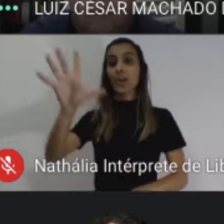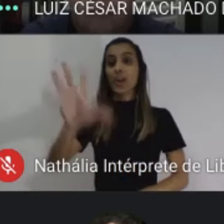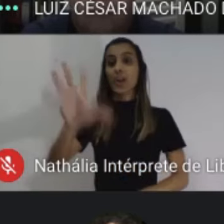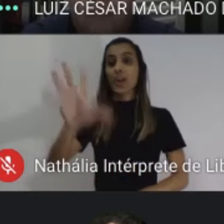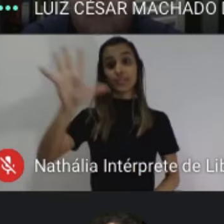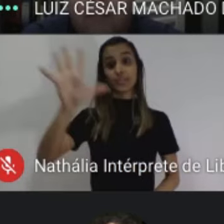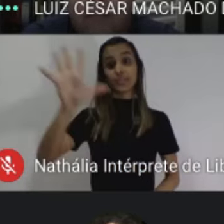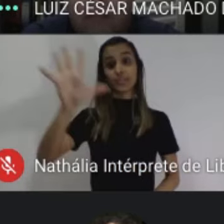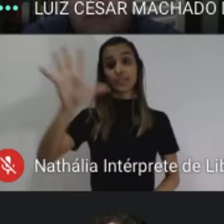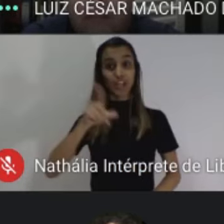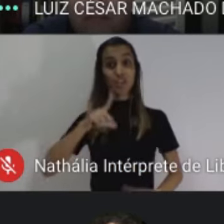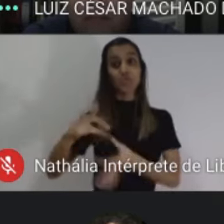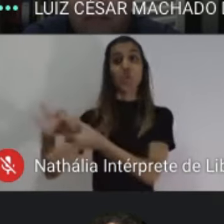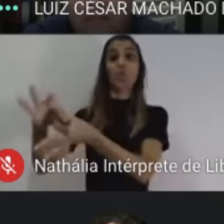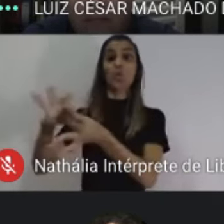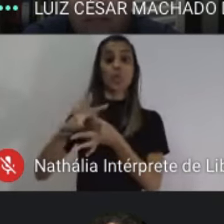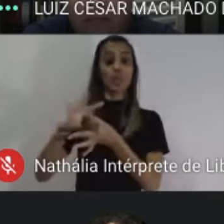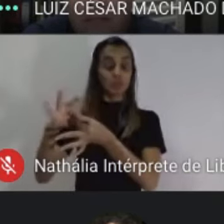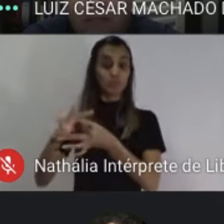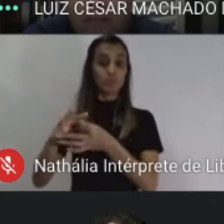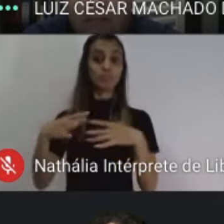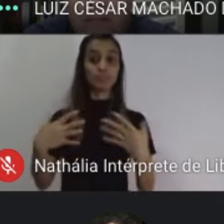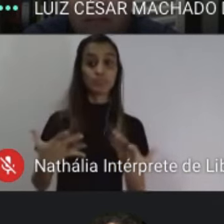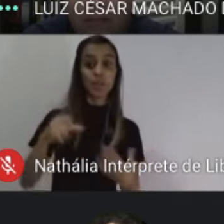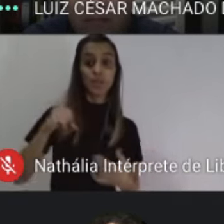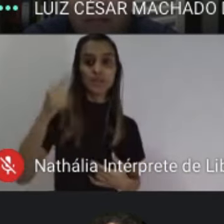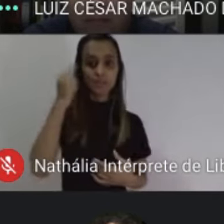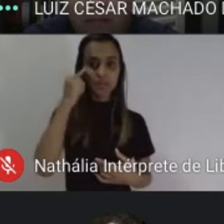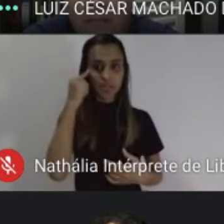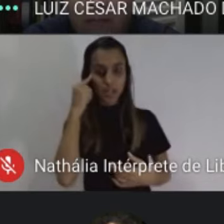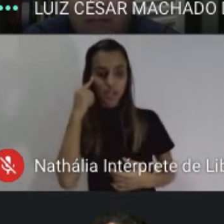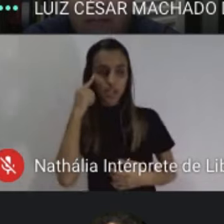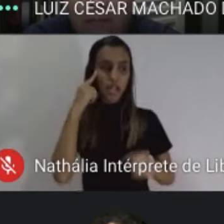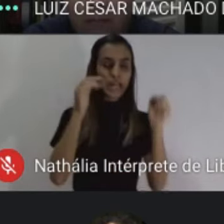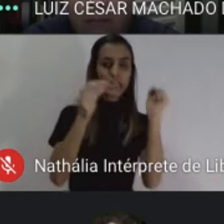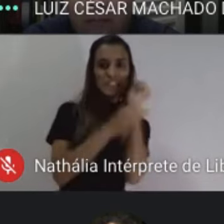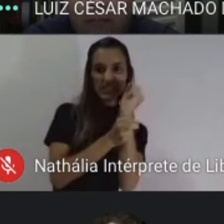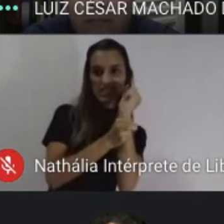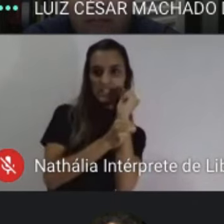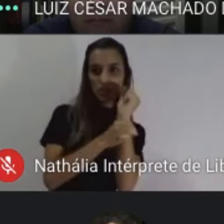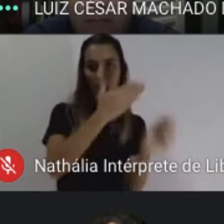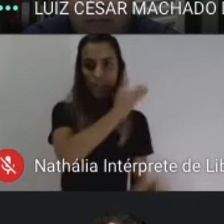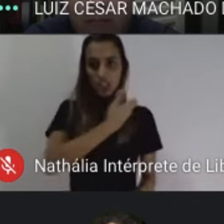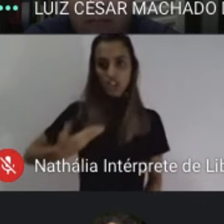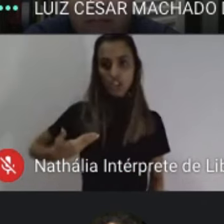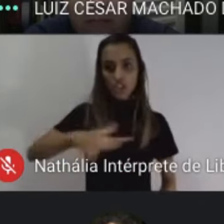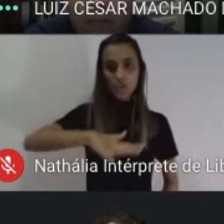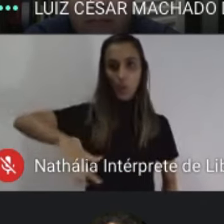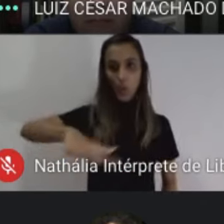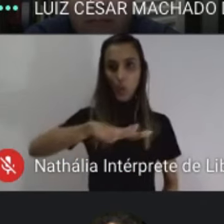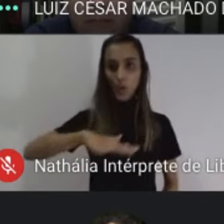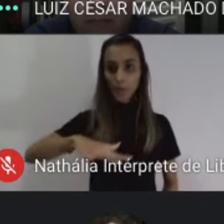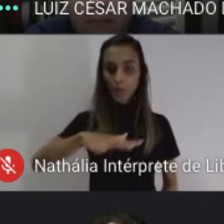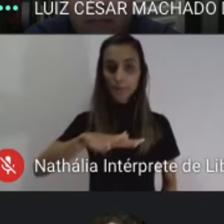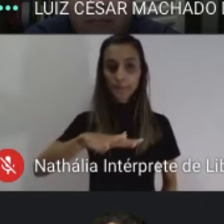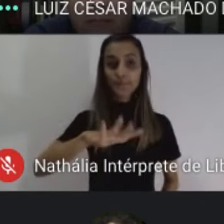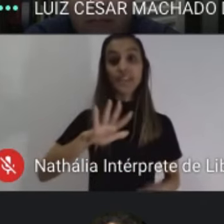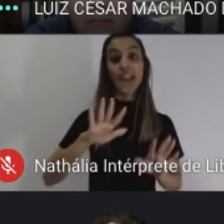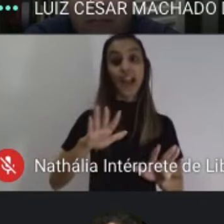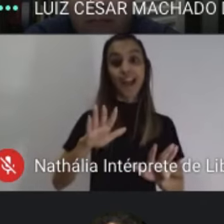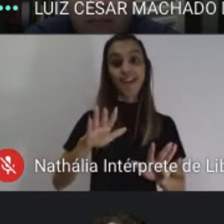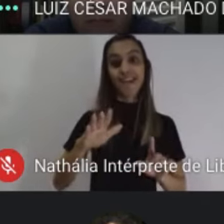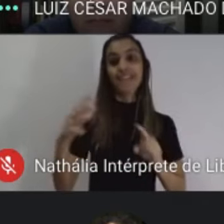Então, basicamente, quando se falava em segurança do Estado ou né, mesmo quando você vai ter ainda no código rouco